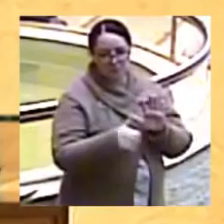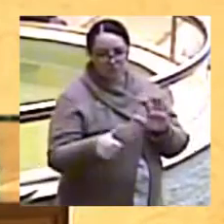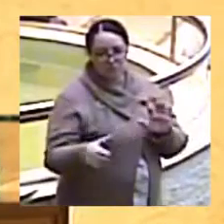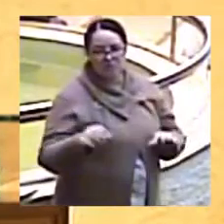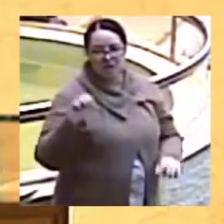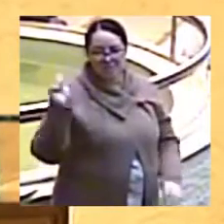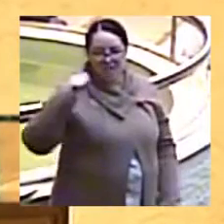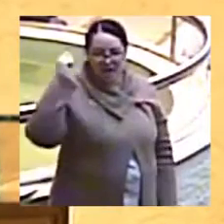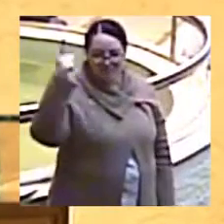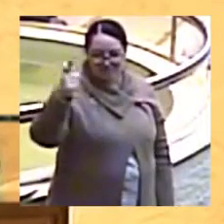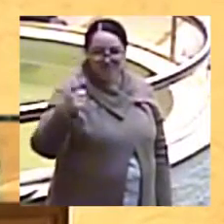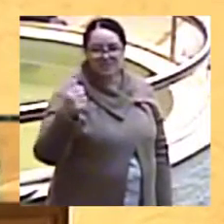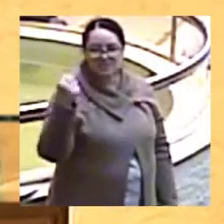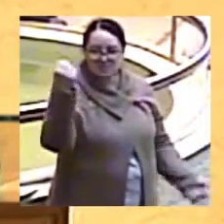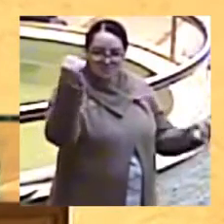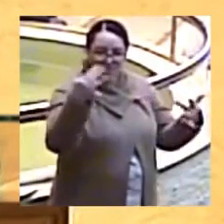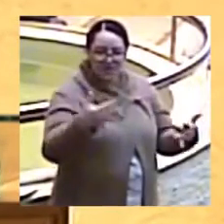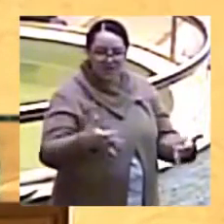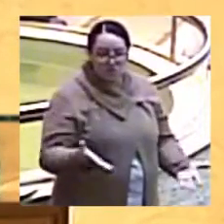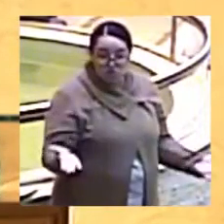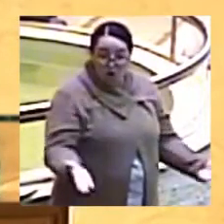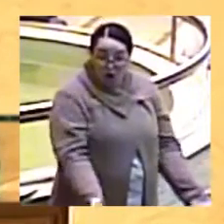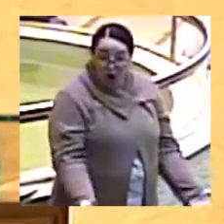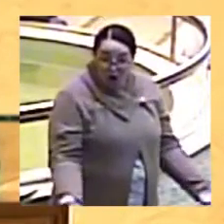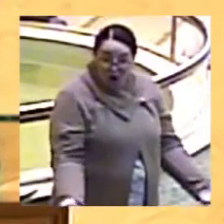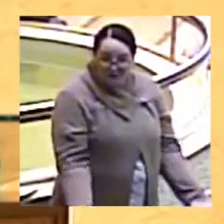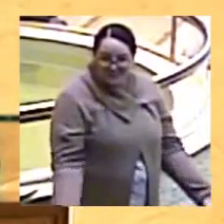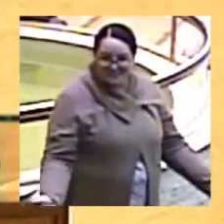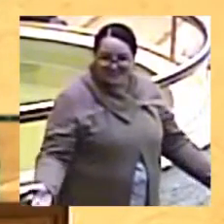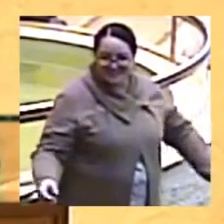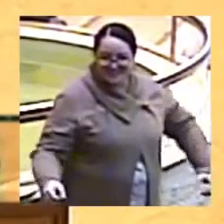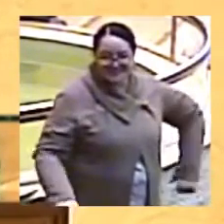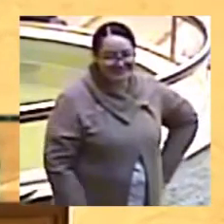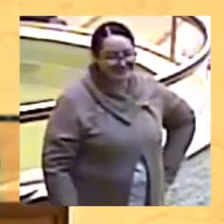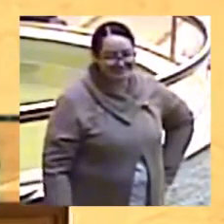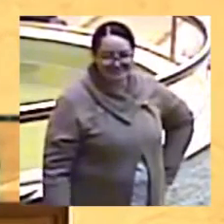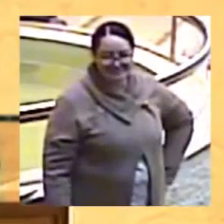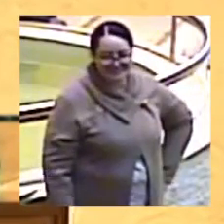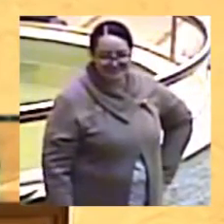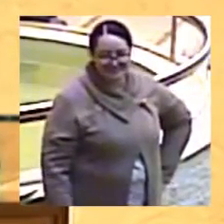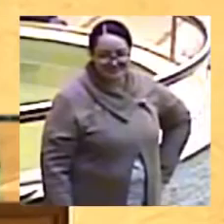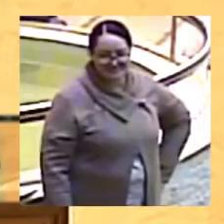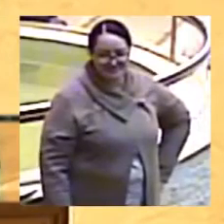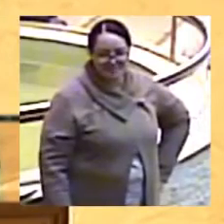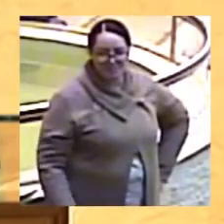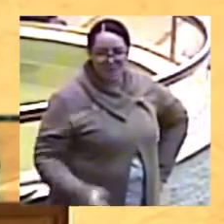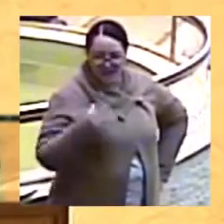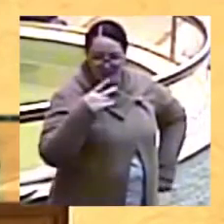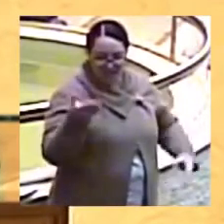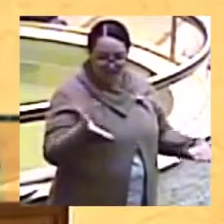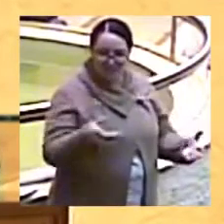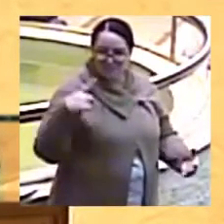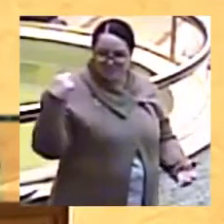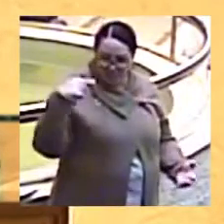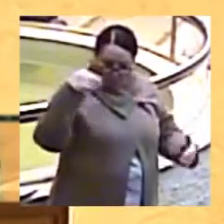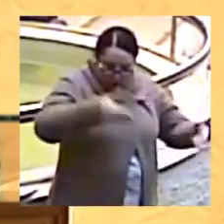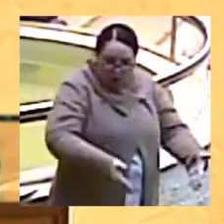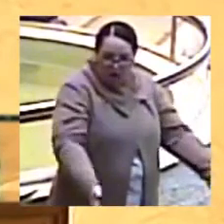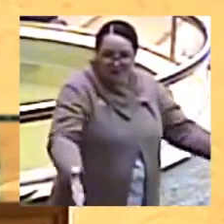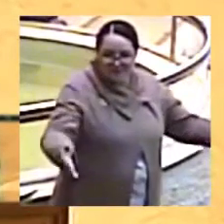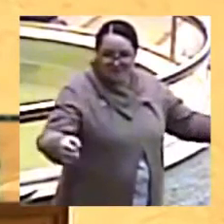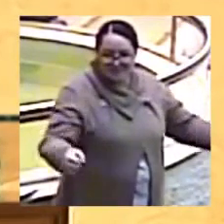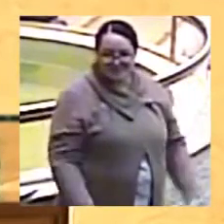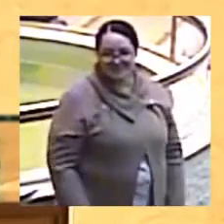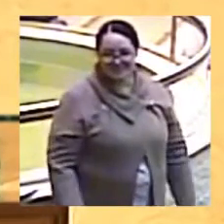estava escrevendo a respeito dos nossos dias. Davi estava escrevendo a respeito da nossa época. Aqui